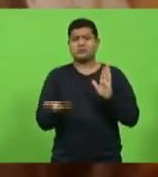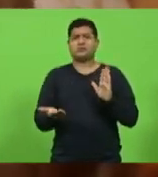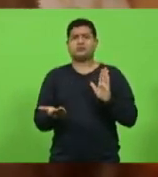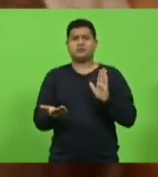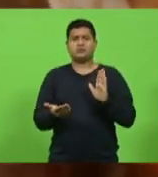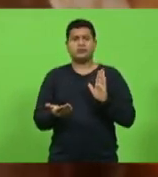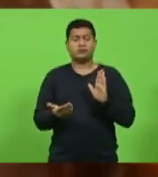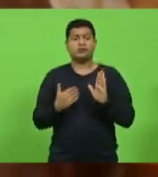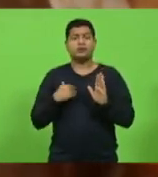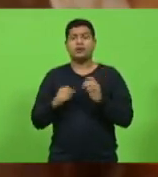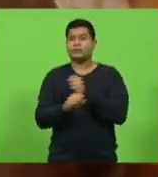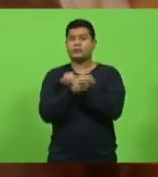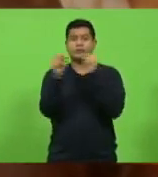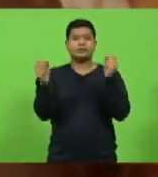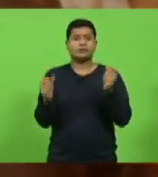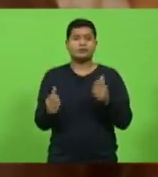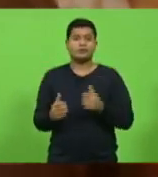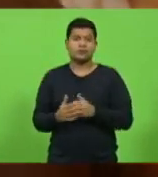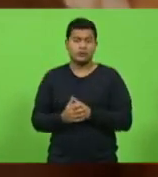absurdo, excelências,